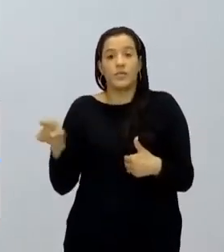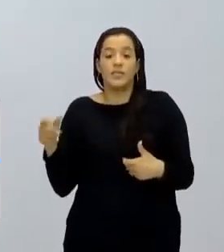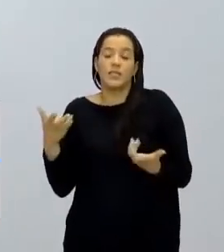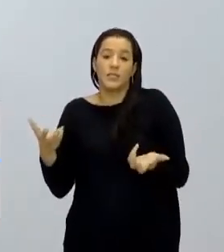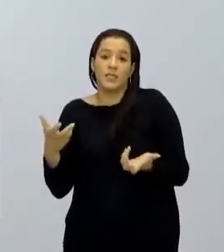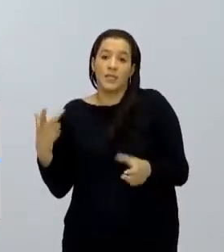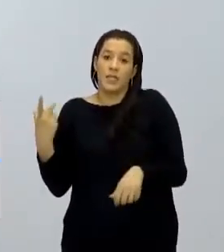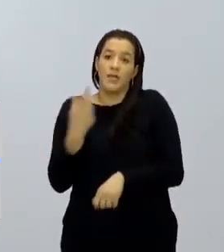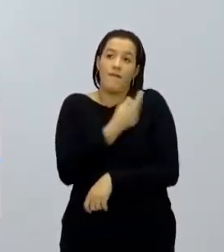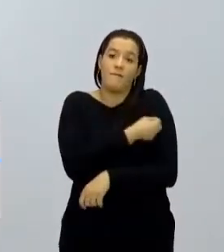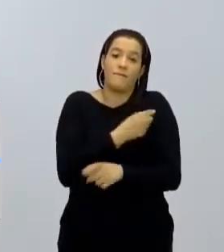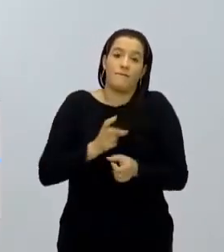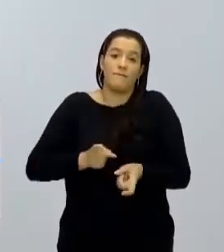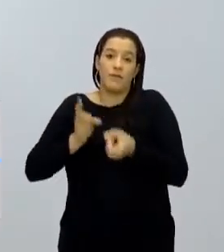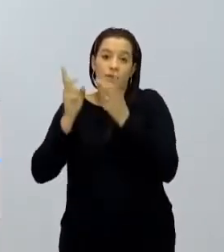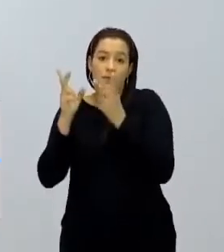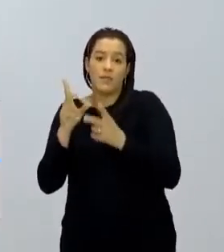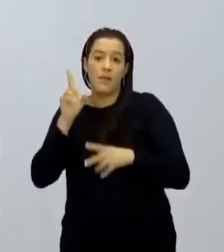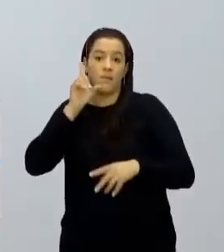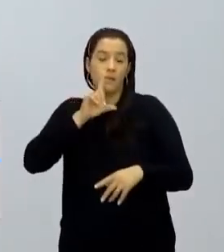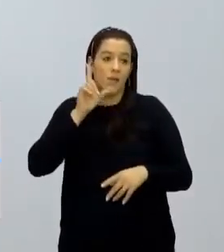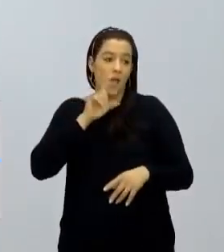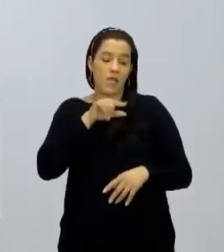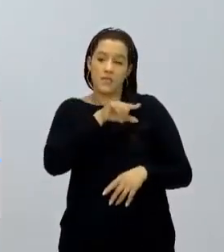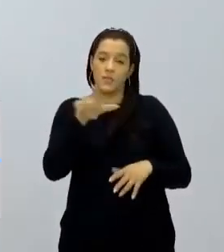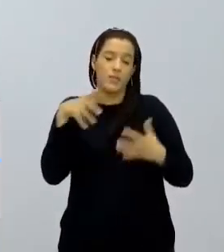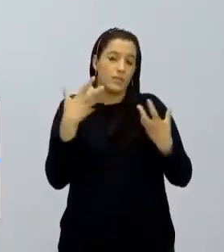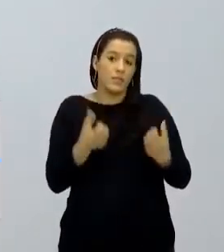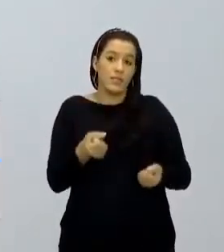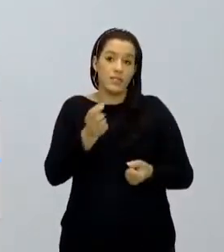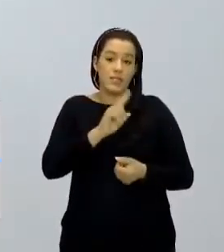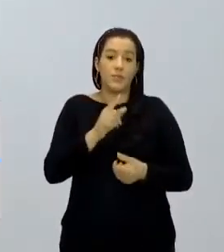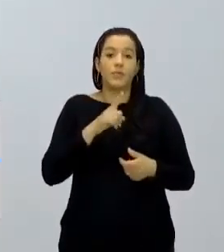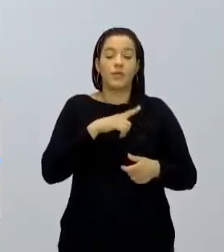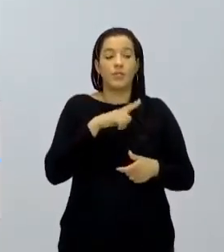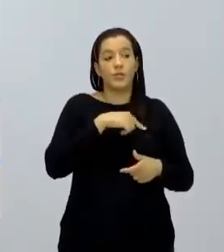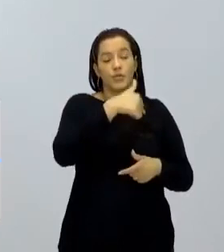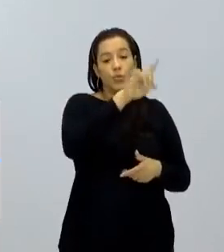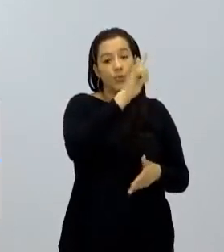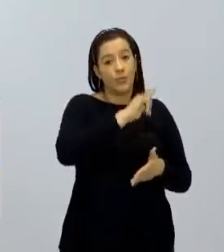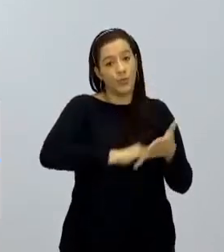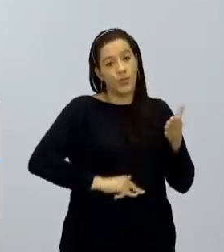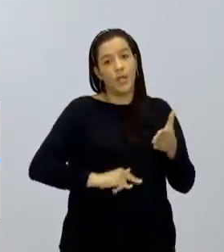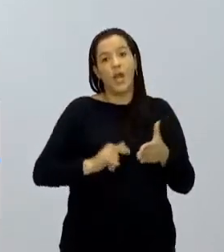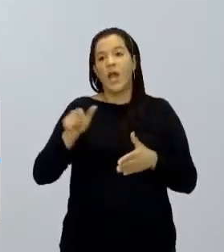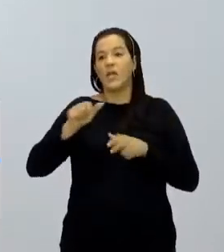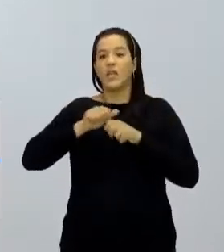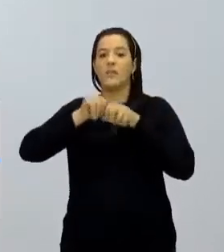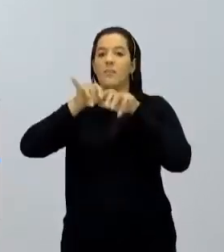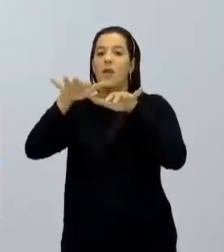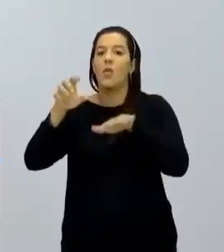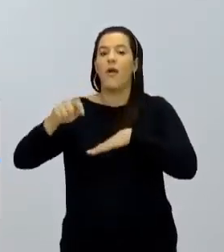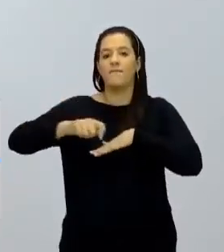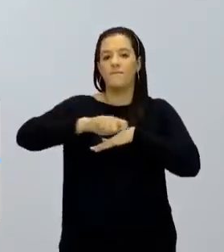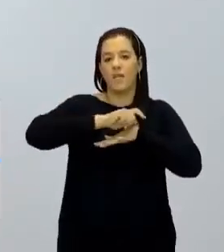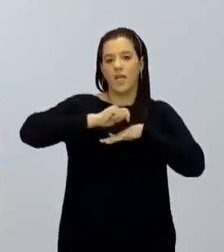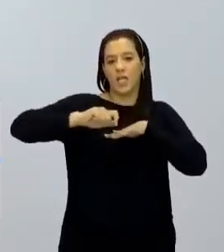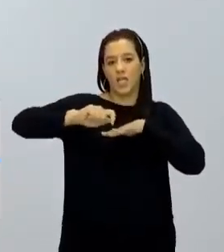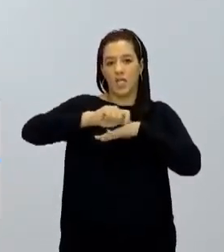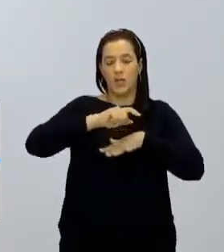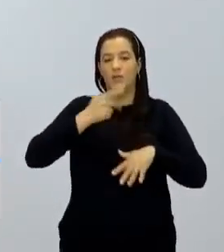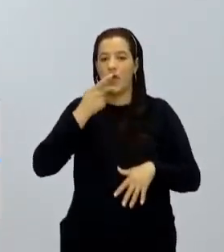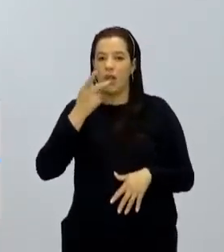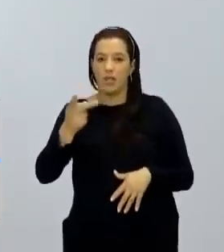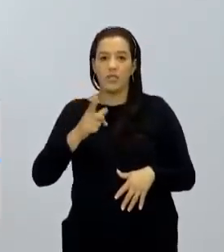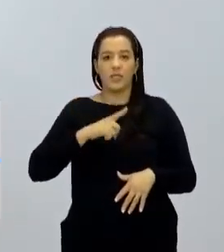governo norte-americano e o governo norte-americano recusou porque já tinha um outro contrato. E aí ele espalhou essa fake news que tinha vacina que causava